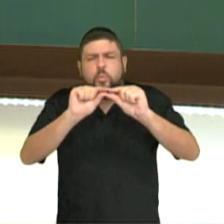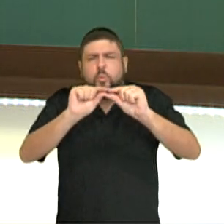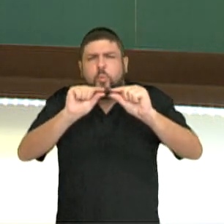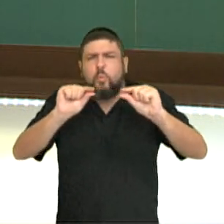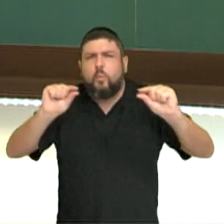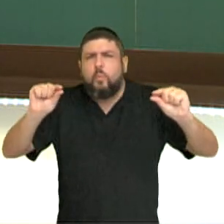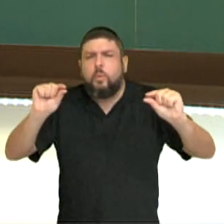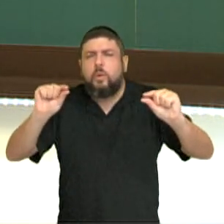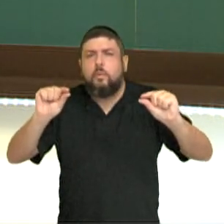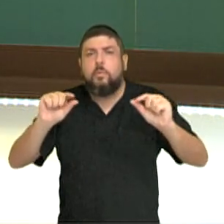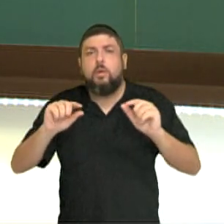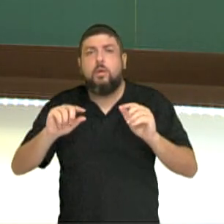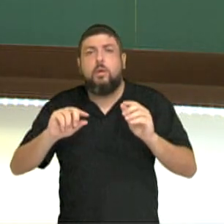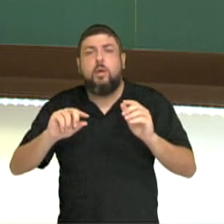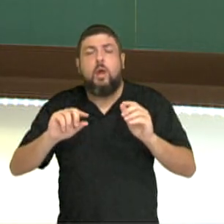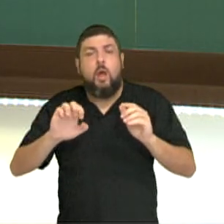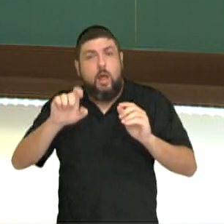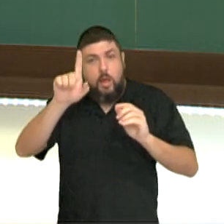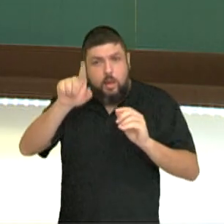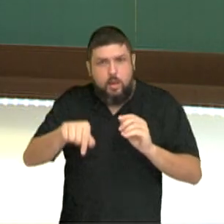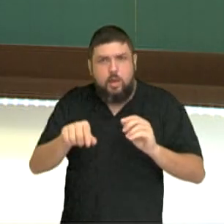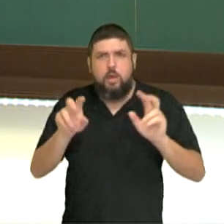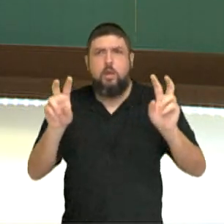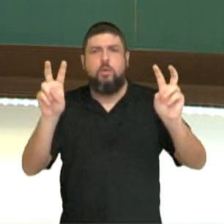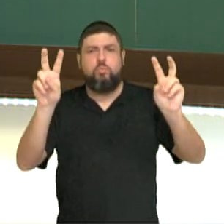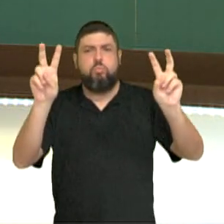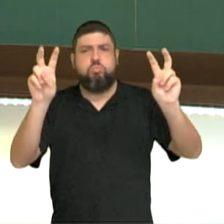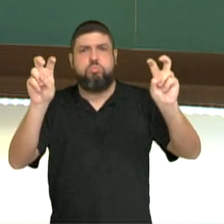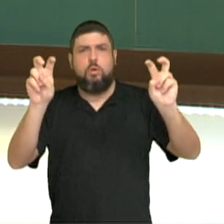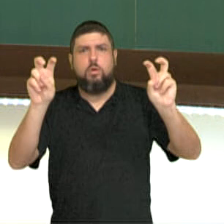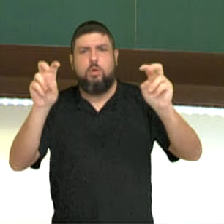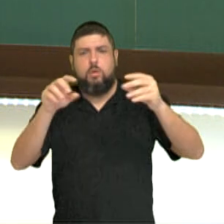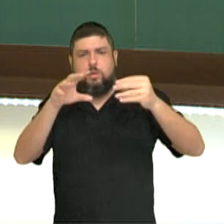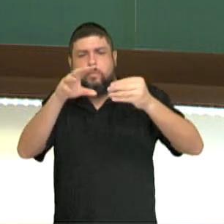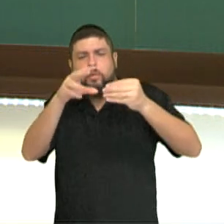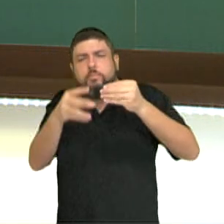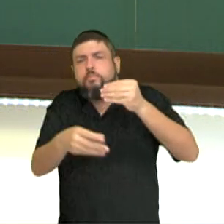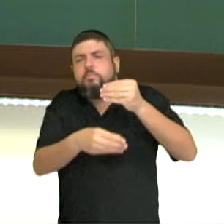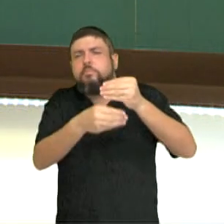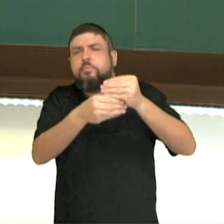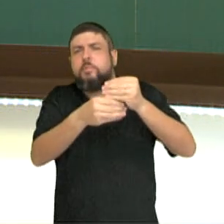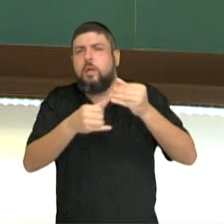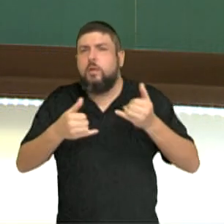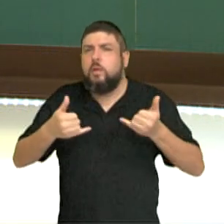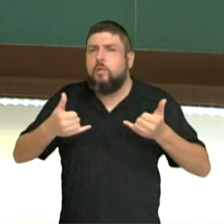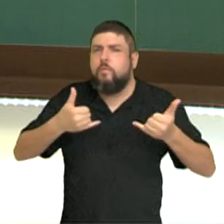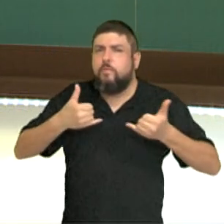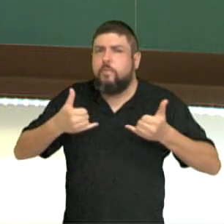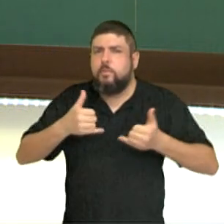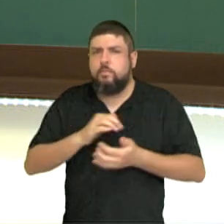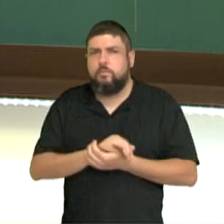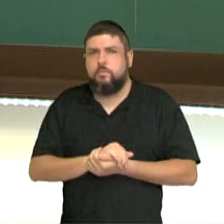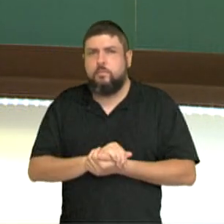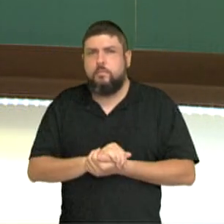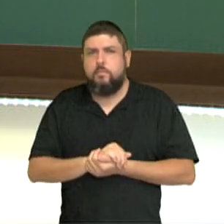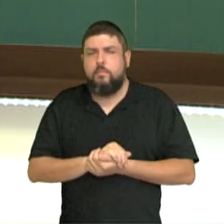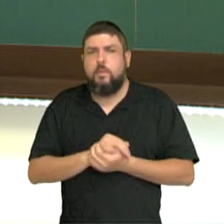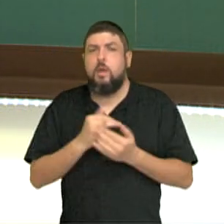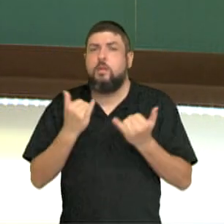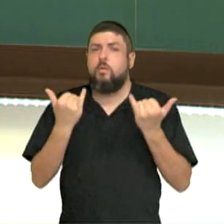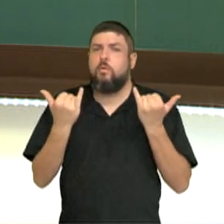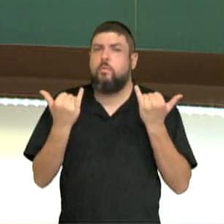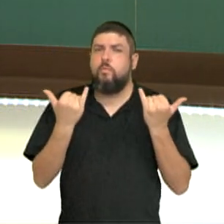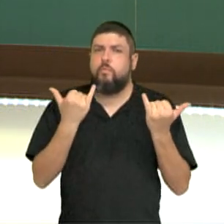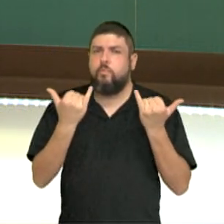É complementar a ideia colocada ali na manchete. Então, a manchete elas podem às vezes trazer